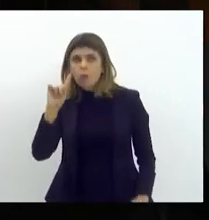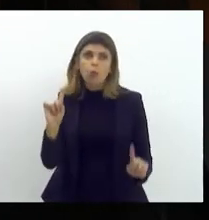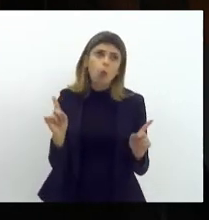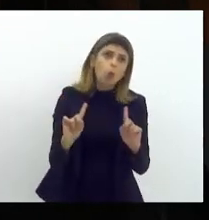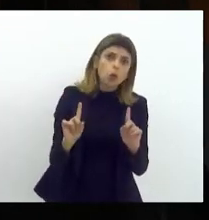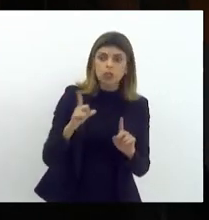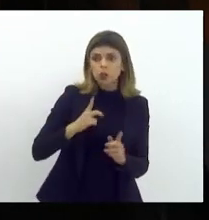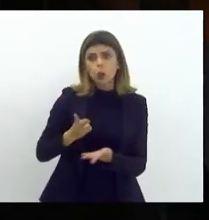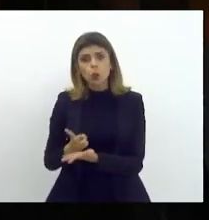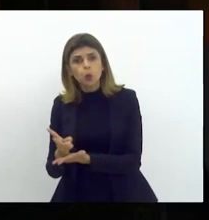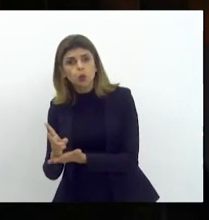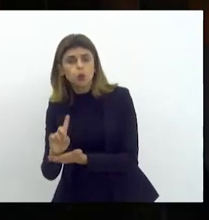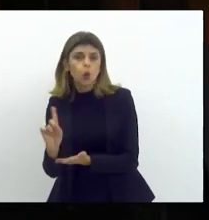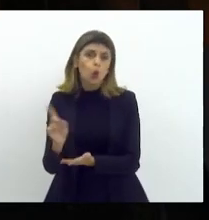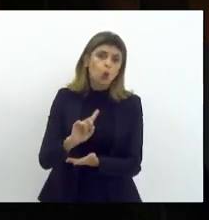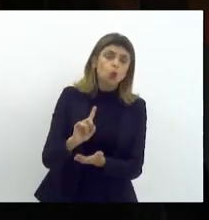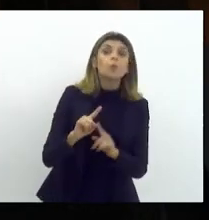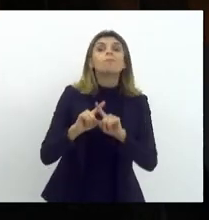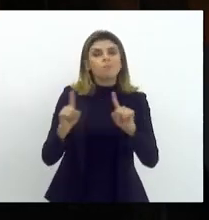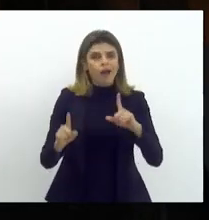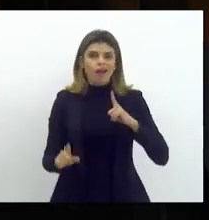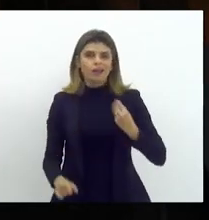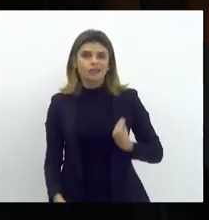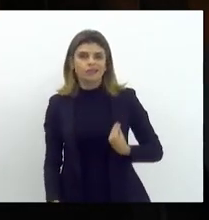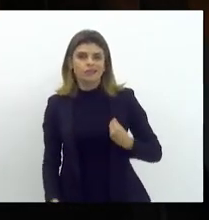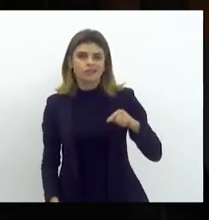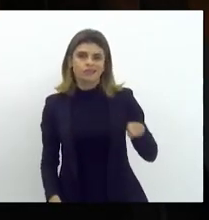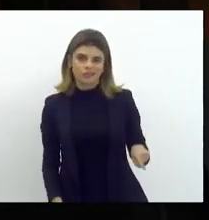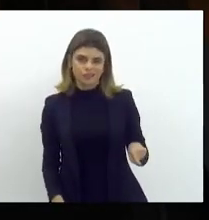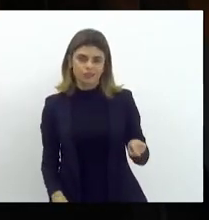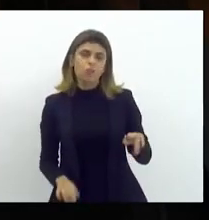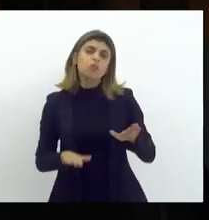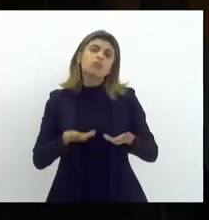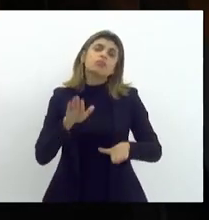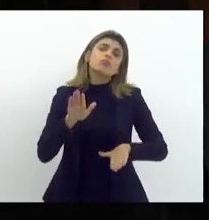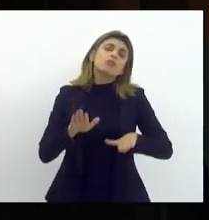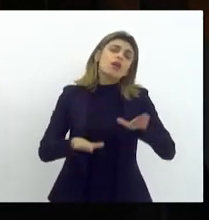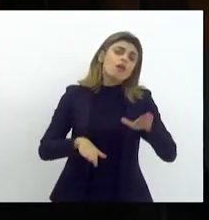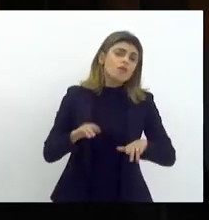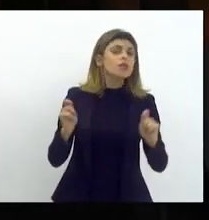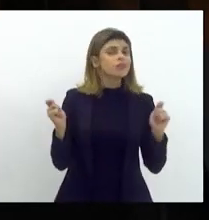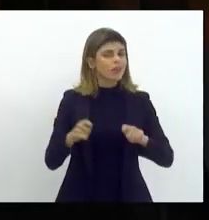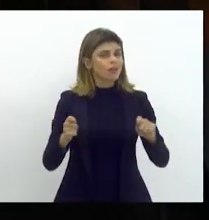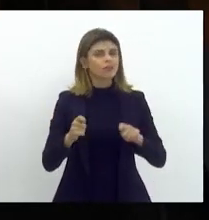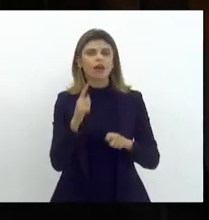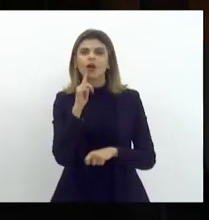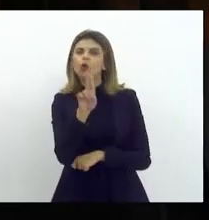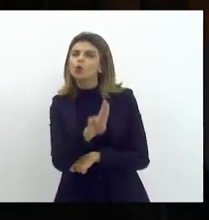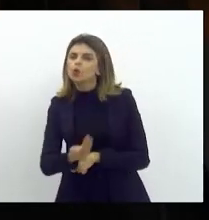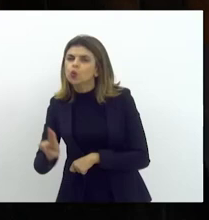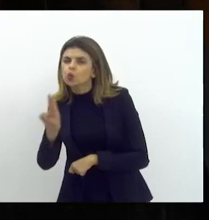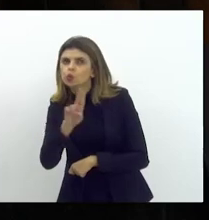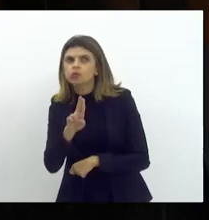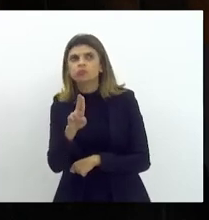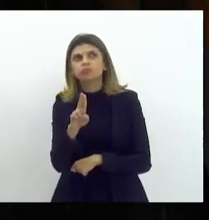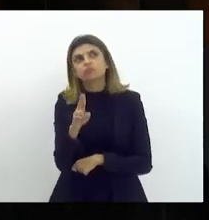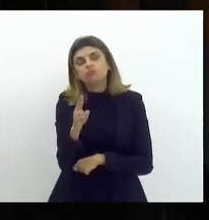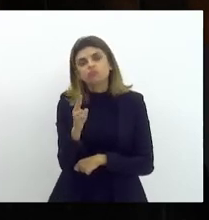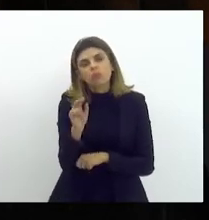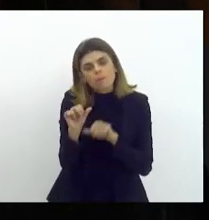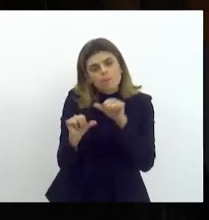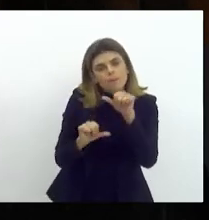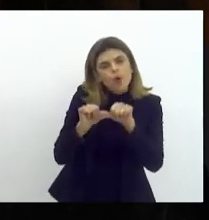se tá efetivado em operação mas ele existe Talvez ele pudesse ser usado com alguma